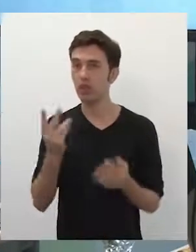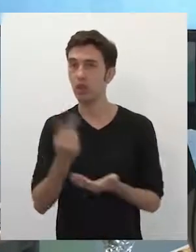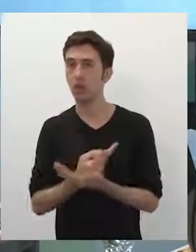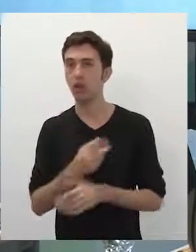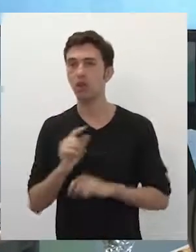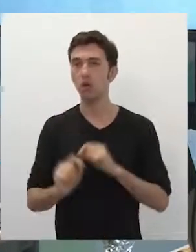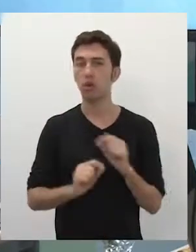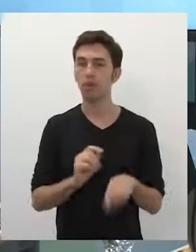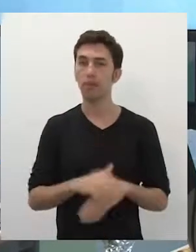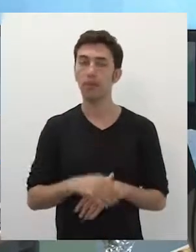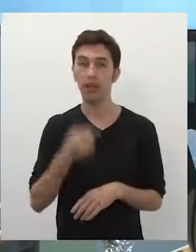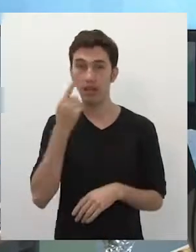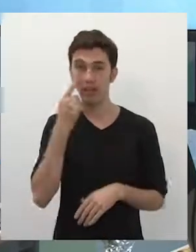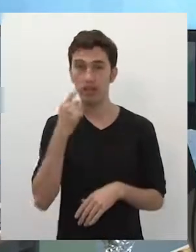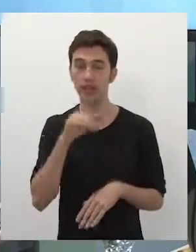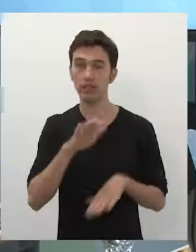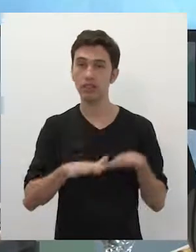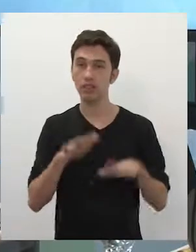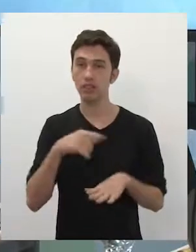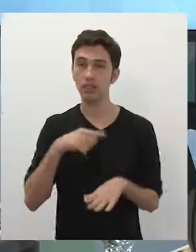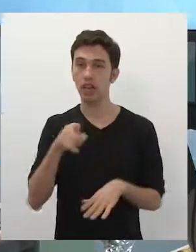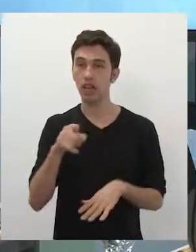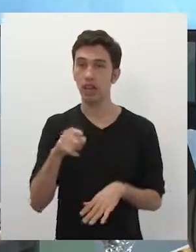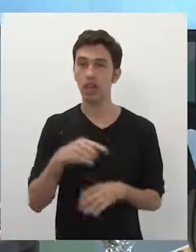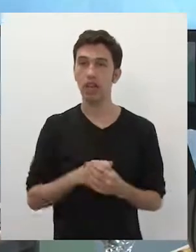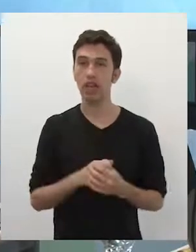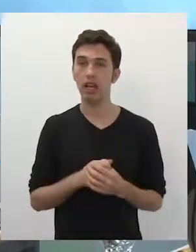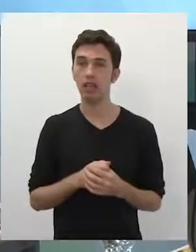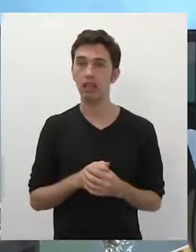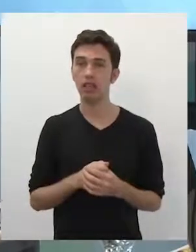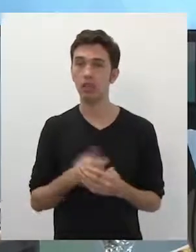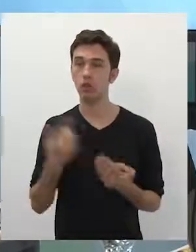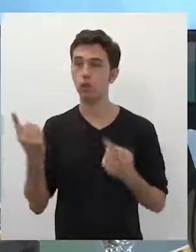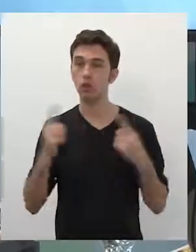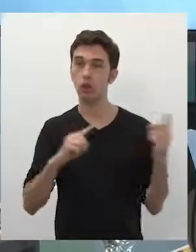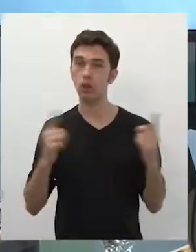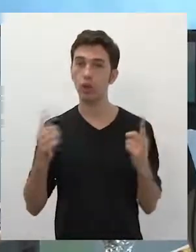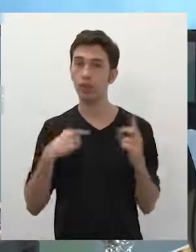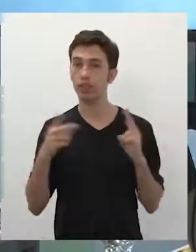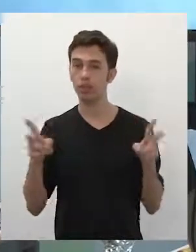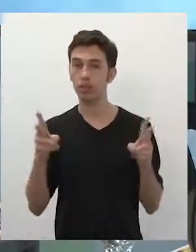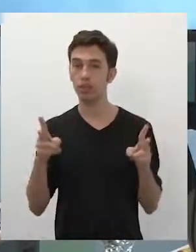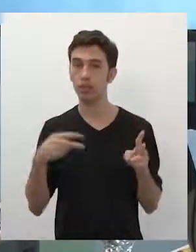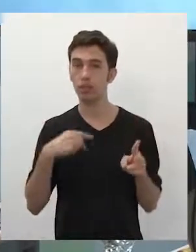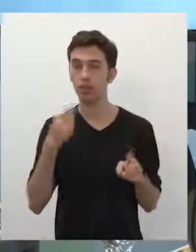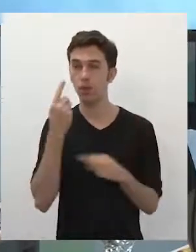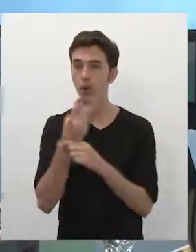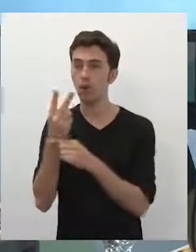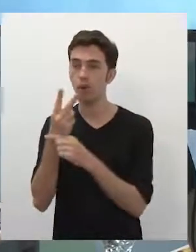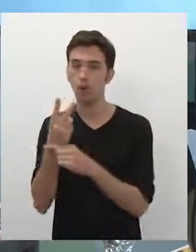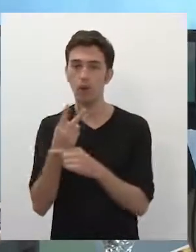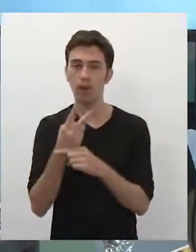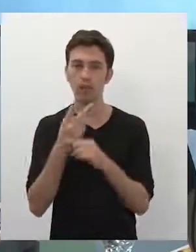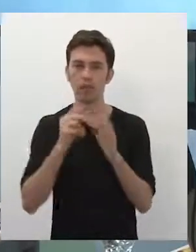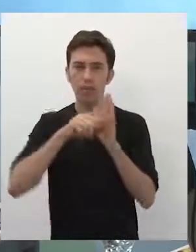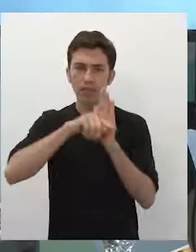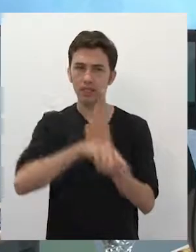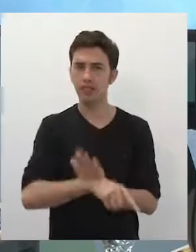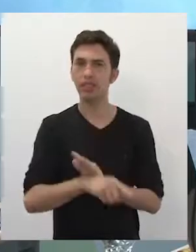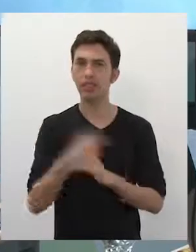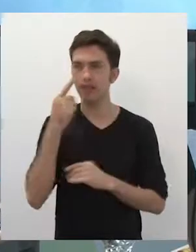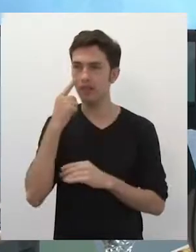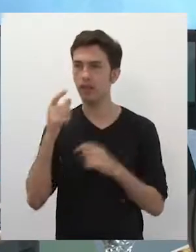fontes contraditórias, ou seja, ouve-se os dois lados. É sempre importante isso, né? Principalmente quando a